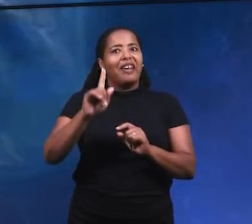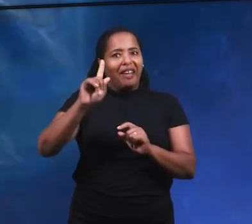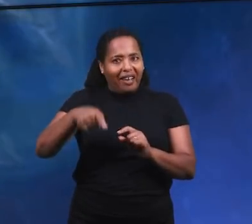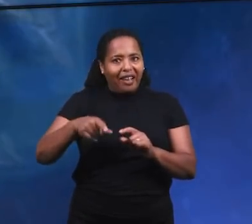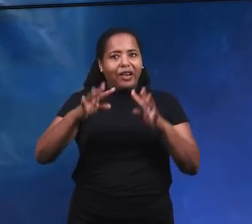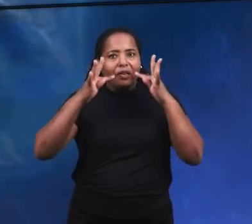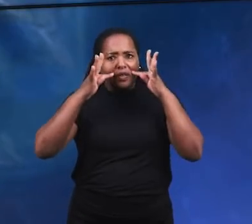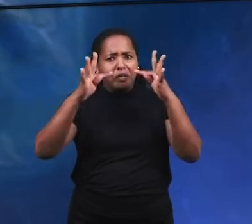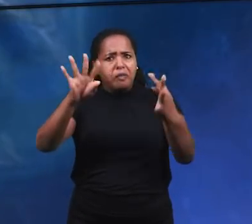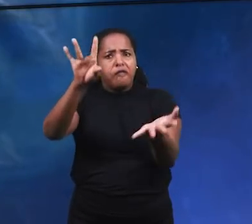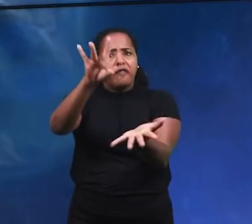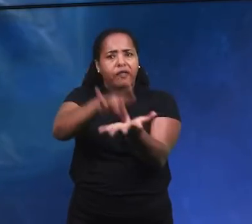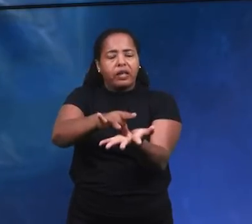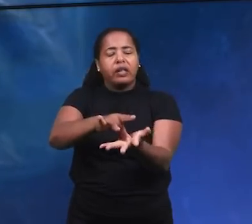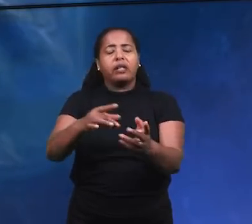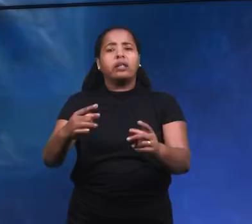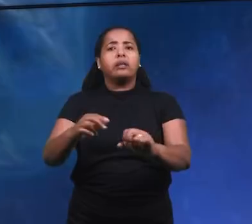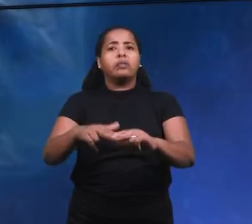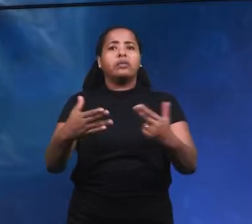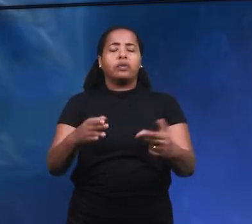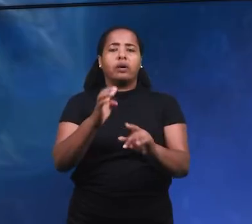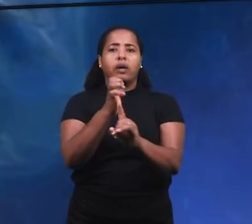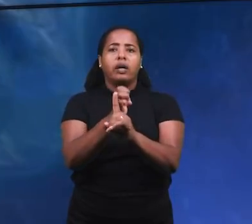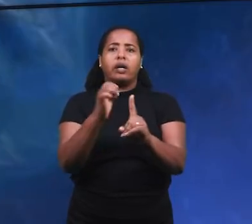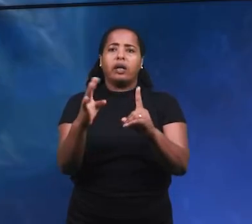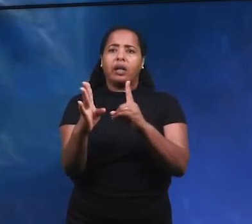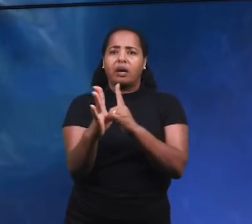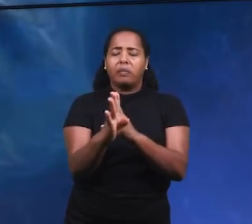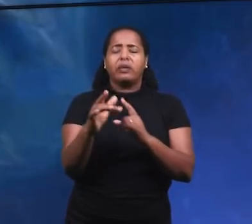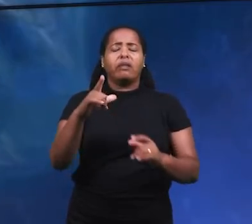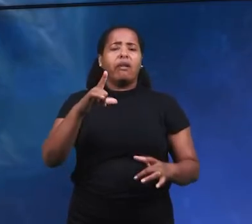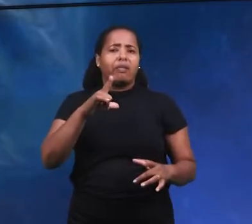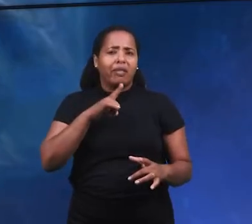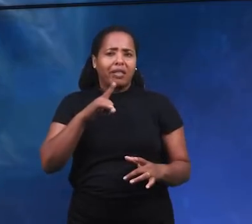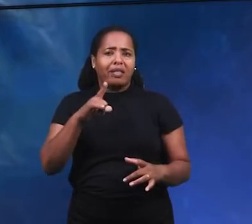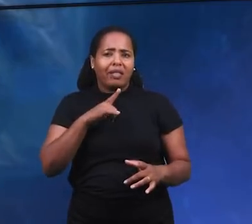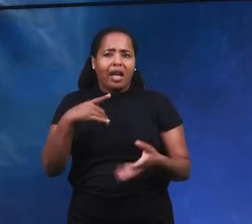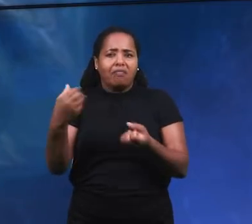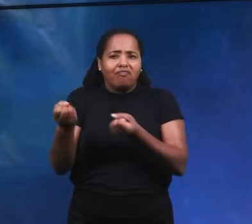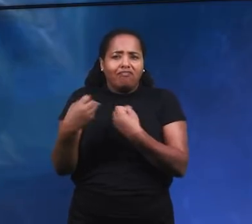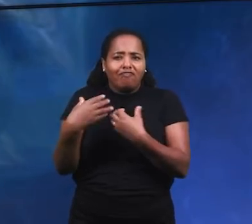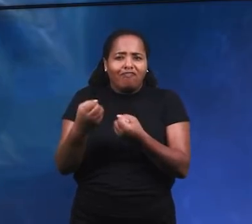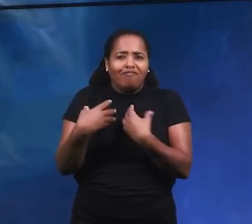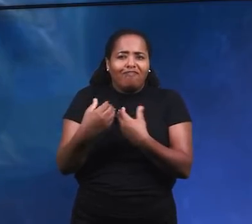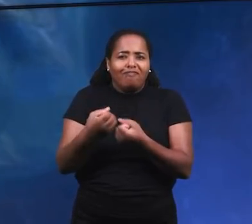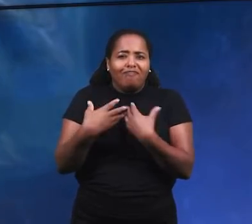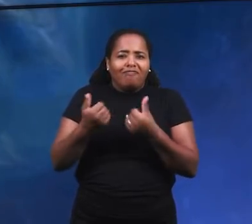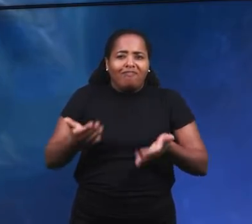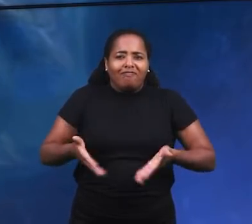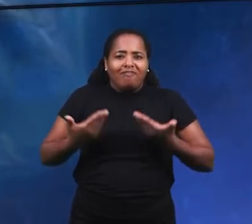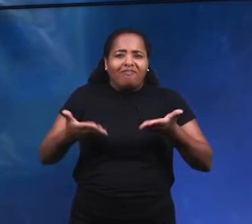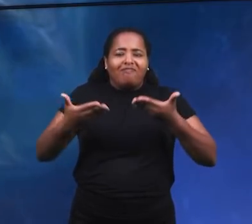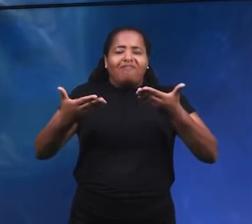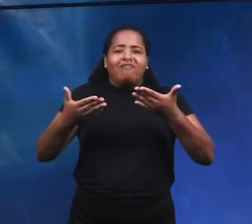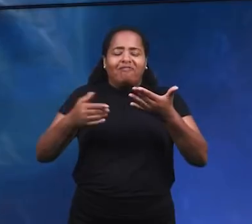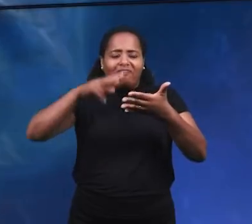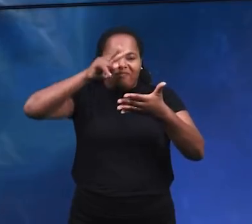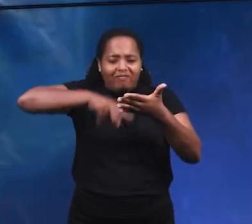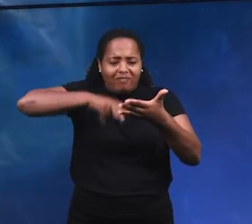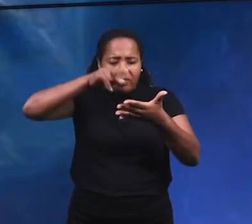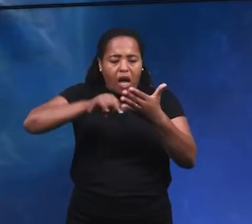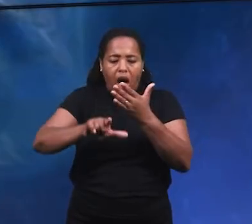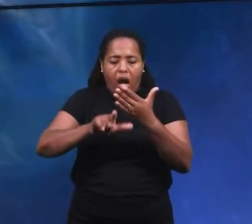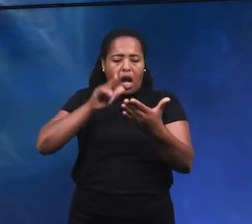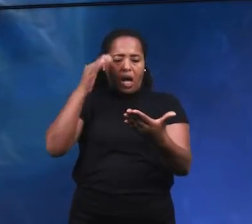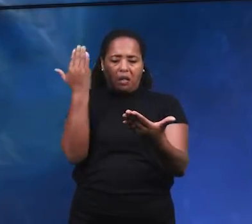escola bíblica dominical é para isso mesmo. Esse testemunho é verdadeiro porque a escola bíblica tem nos levado a buscar